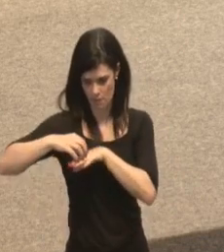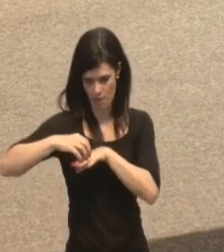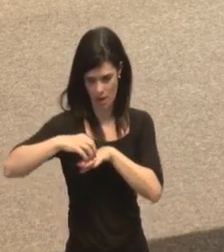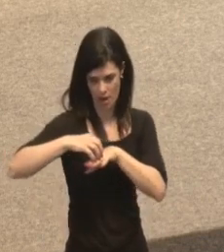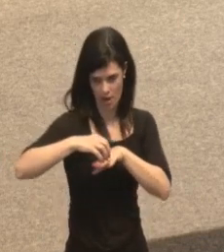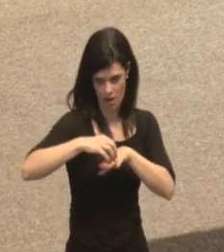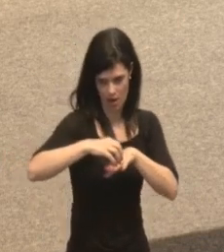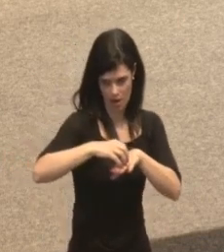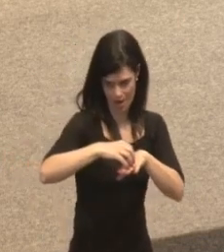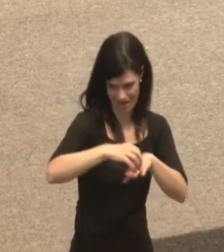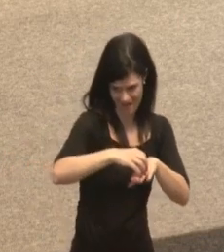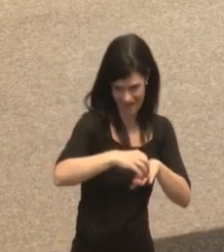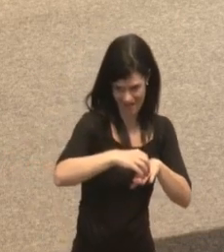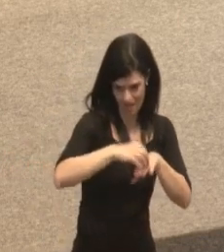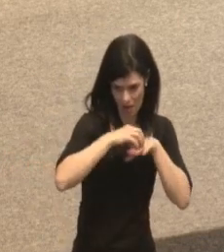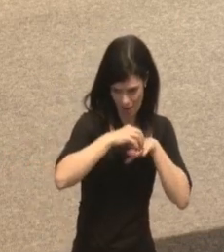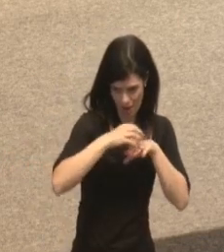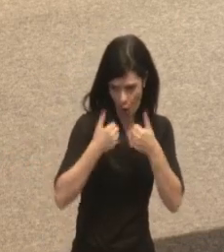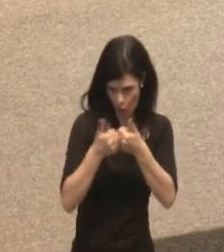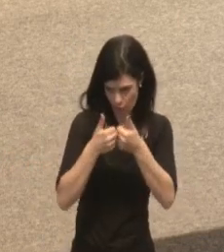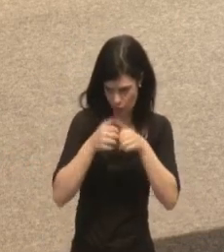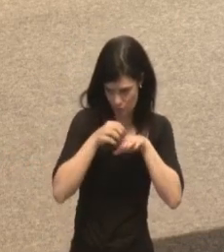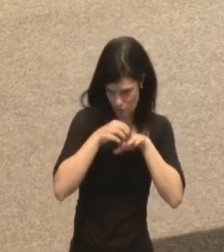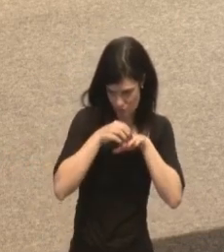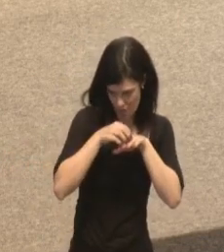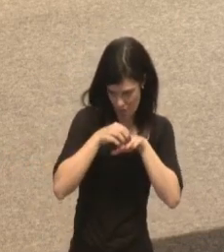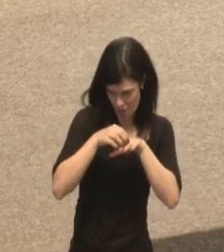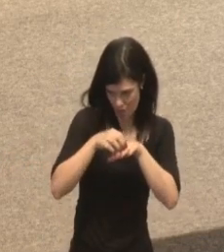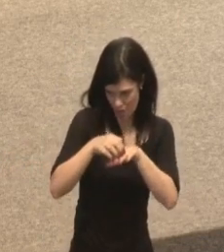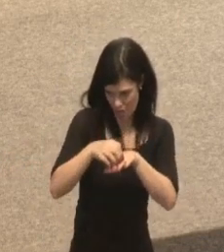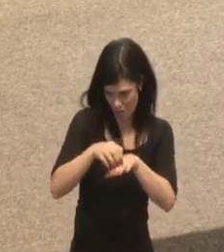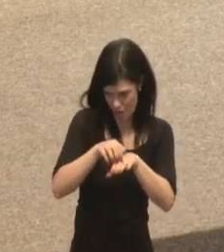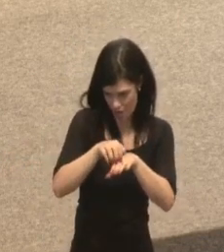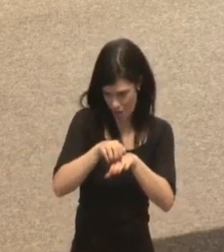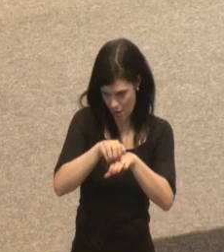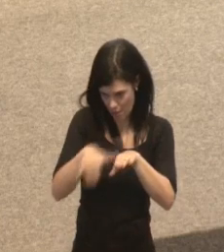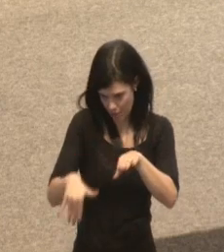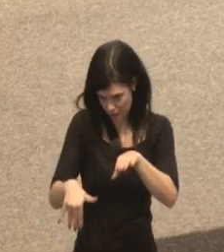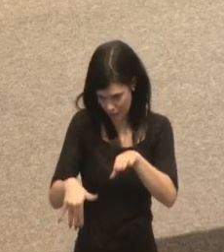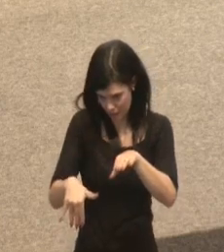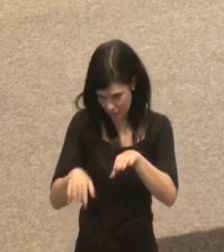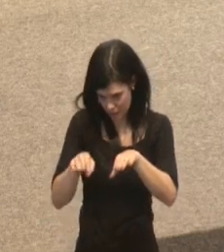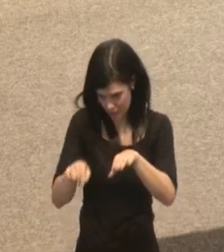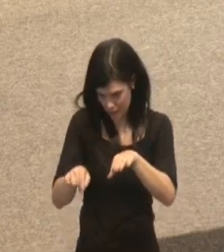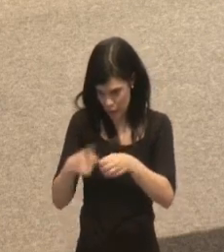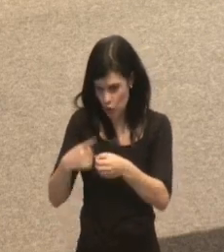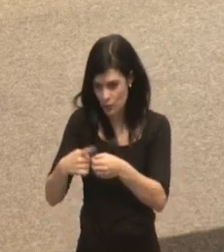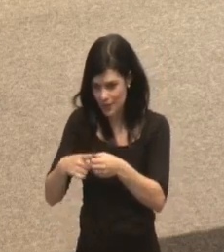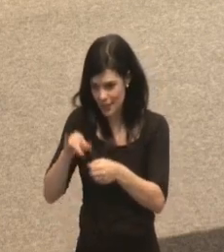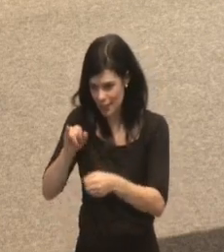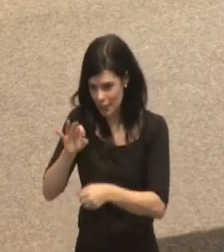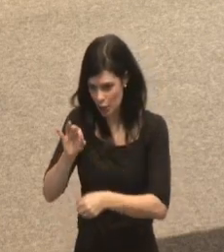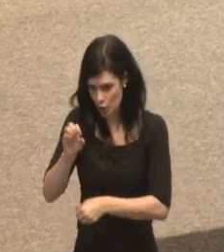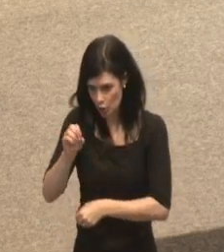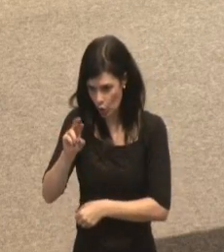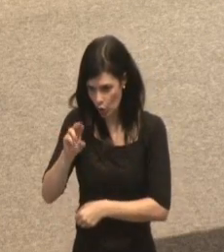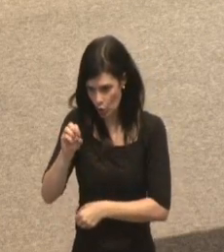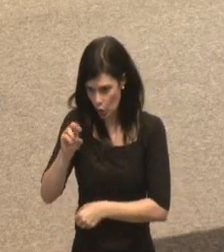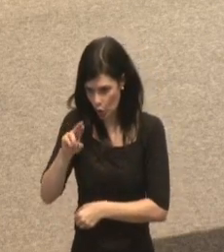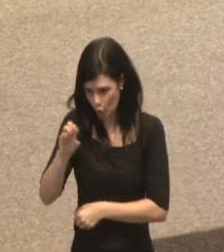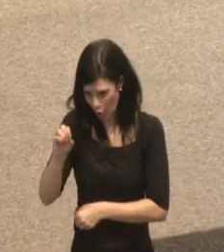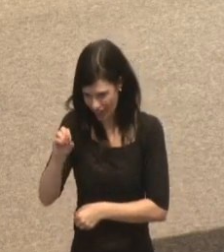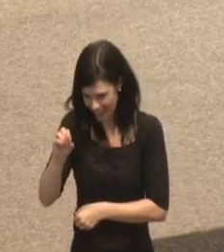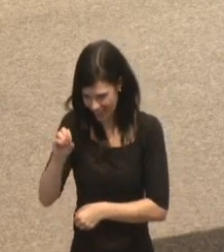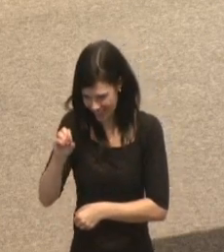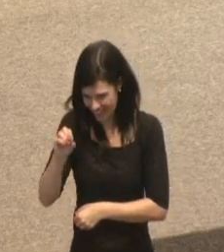lá. E naquela parada, irmãos, o dono da parada, daquele local, construiu uma caixa d'água, e lá no alto daquela